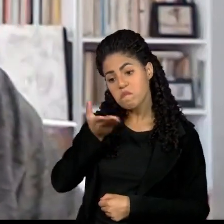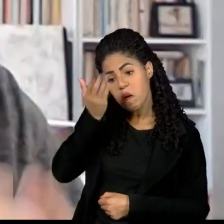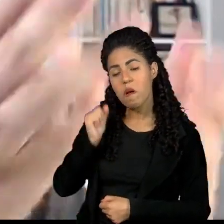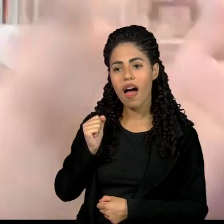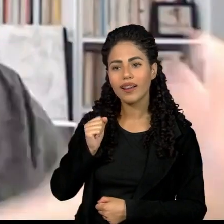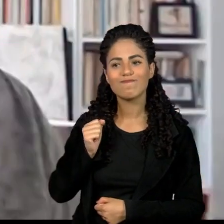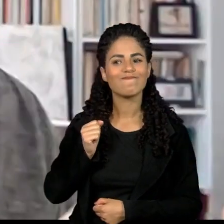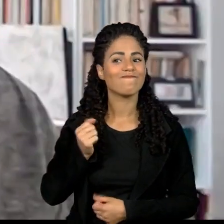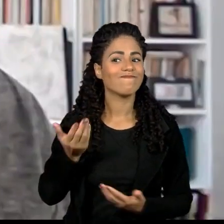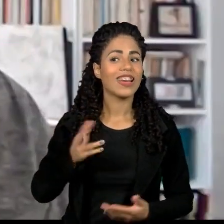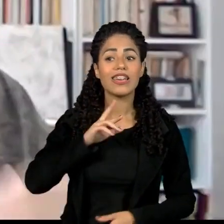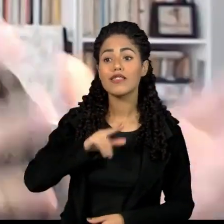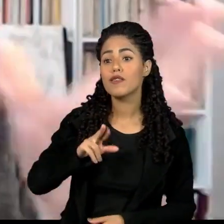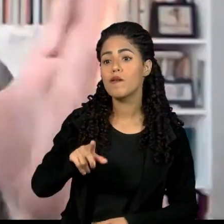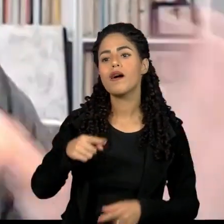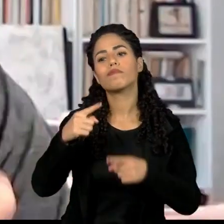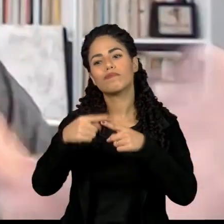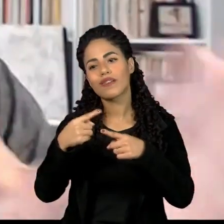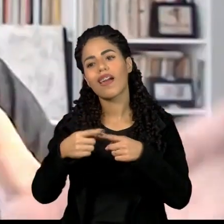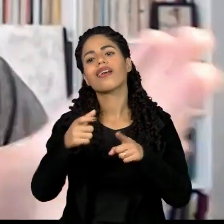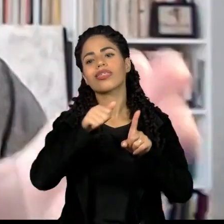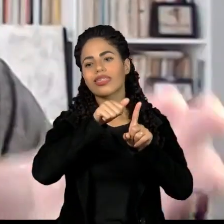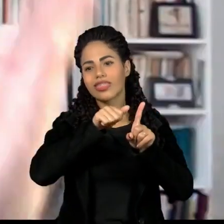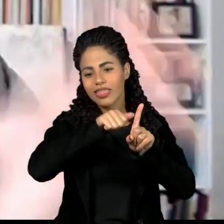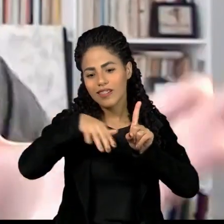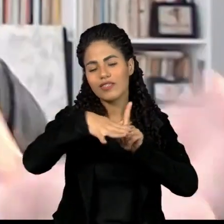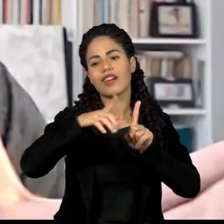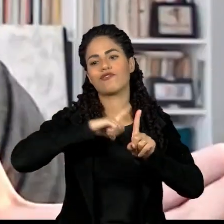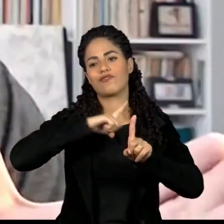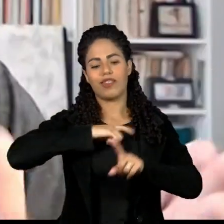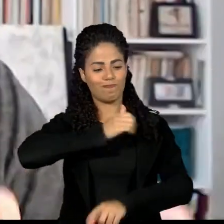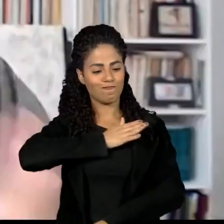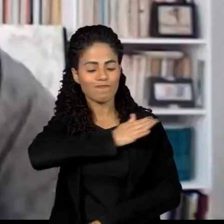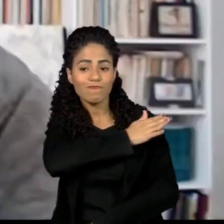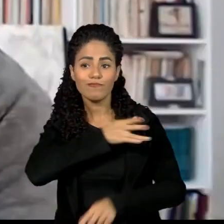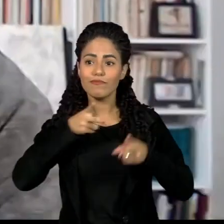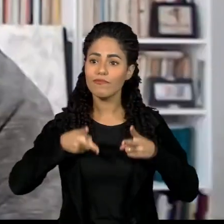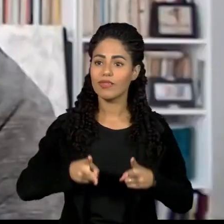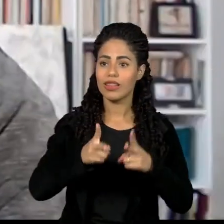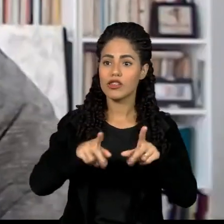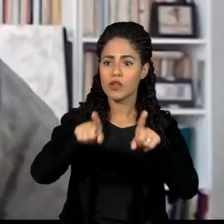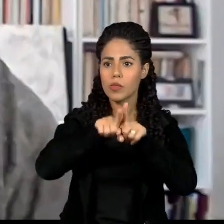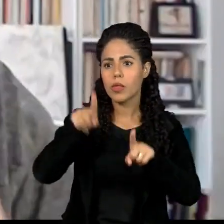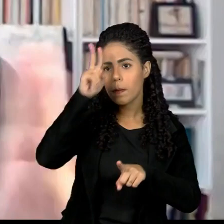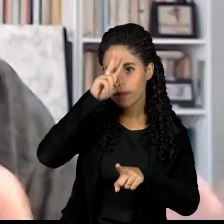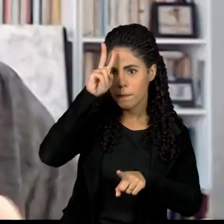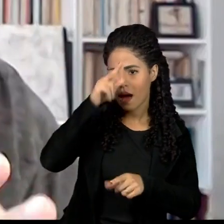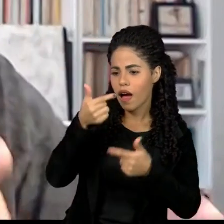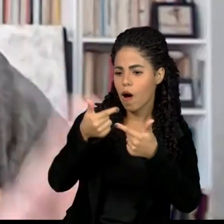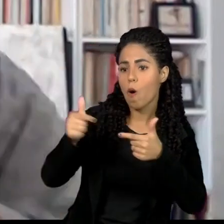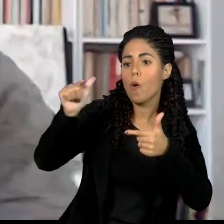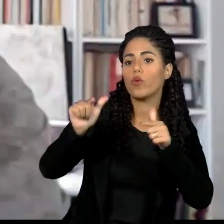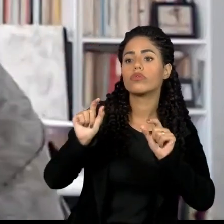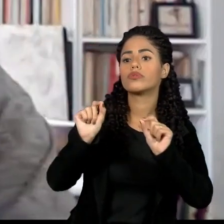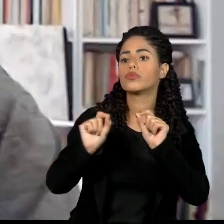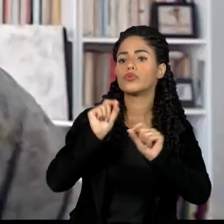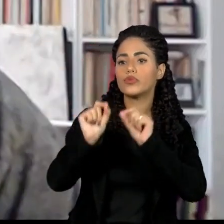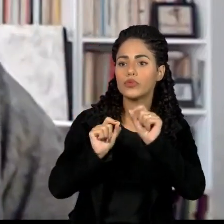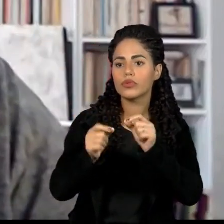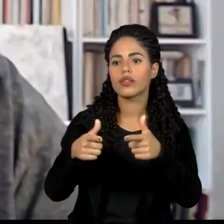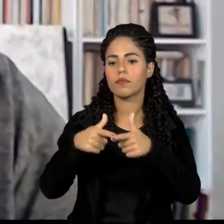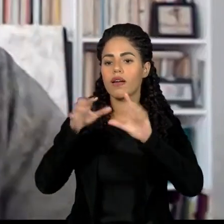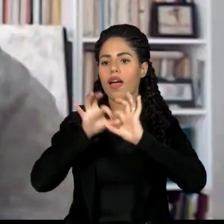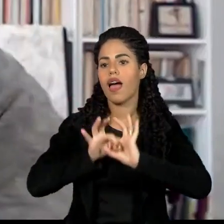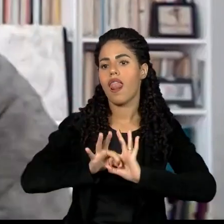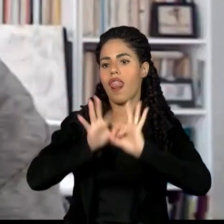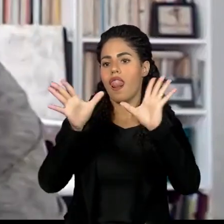tal, porque ela teve o comportamento tal. A gente consegue ainda contar essa história dando foco em outro espaço, dando foco na